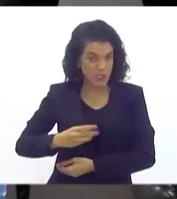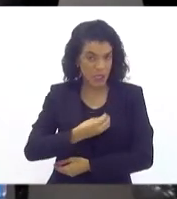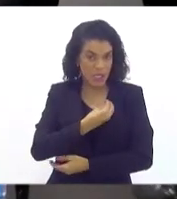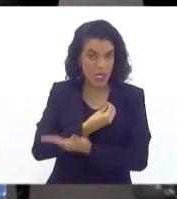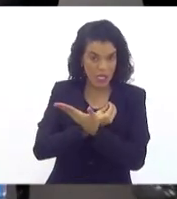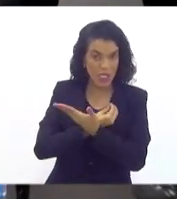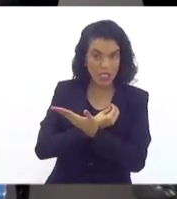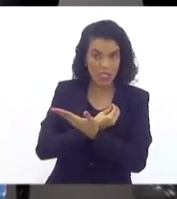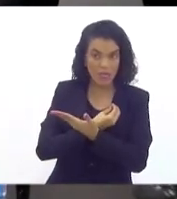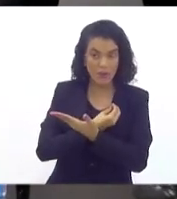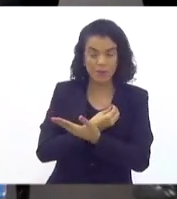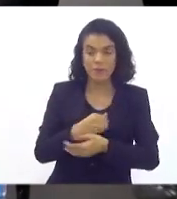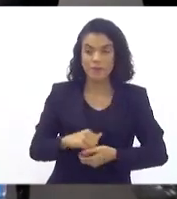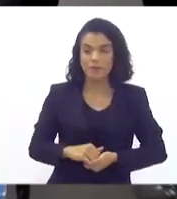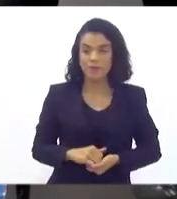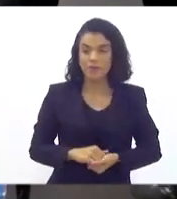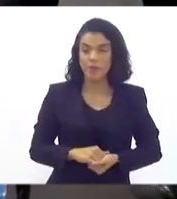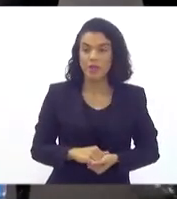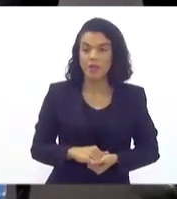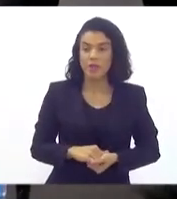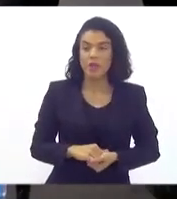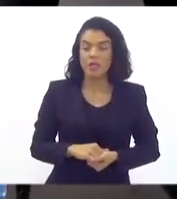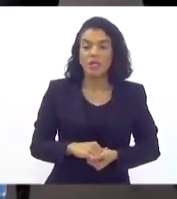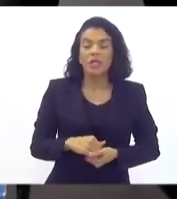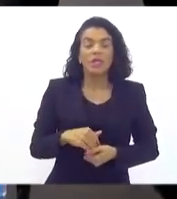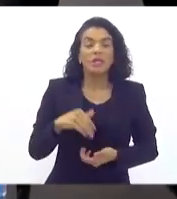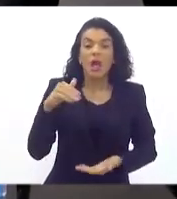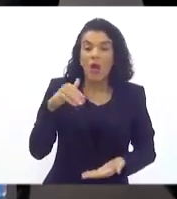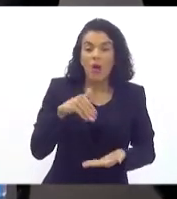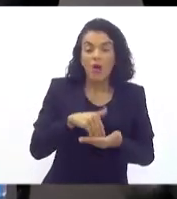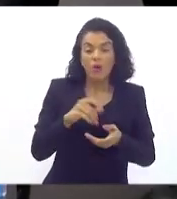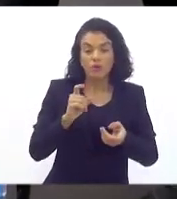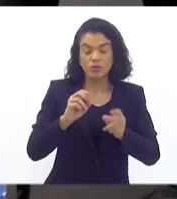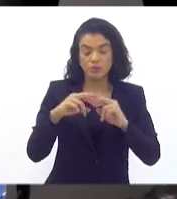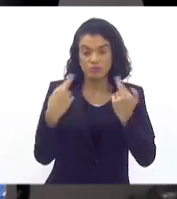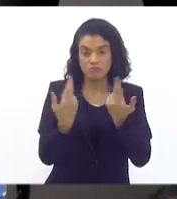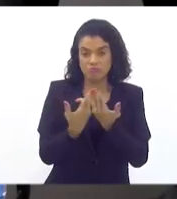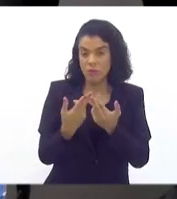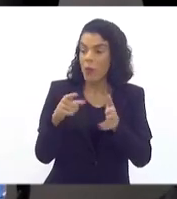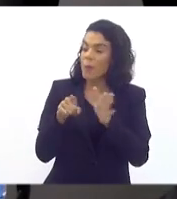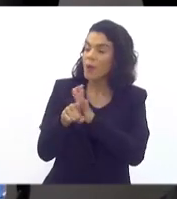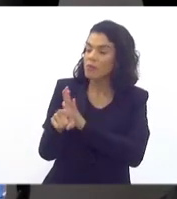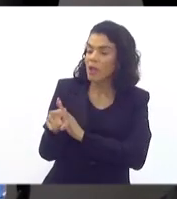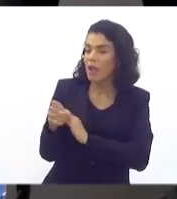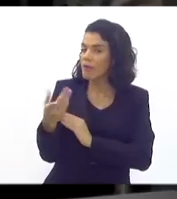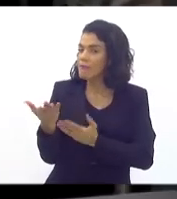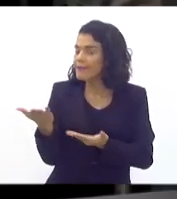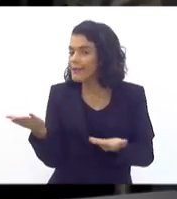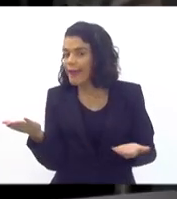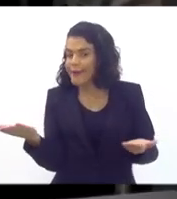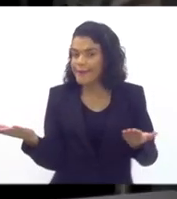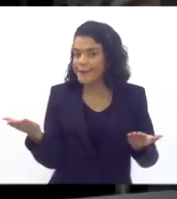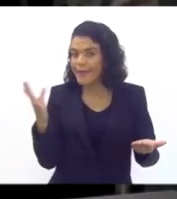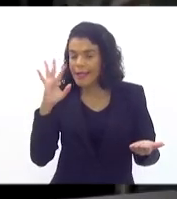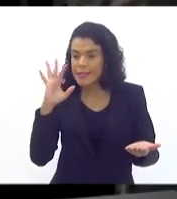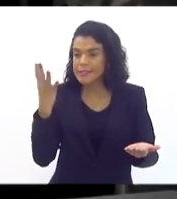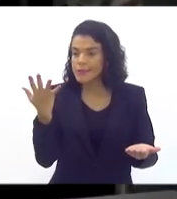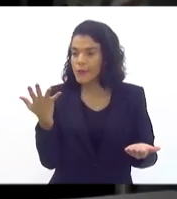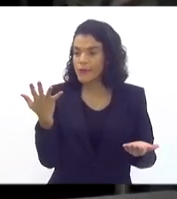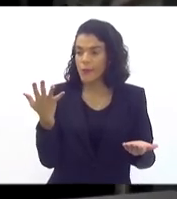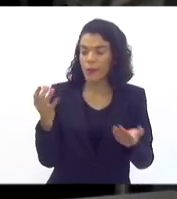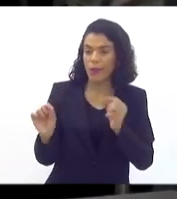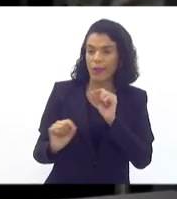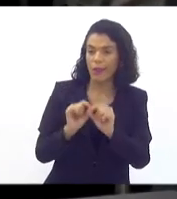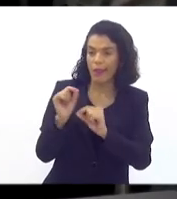Édipo até aqui e na última reunião eu perguntei sobre isso eu falei Mica e esse essa